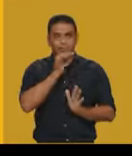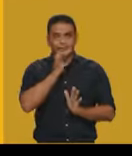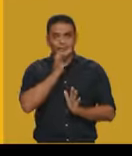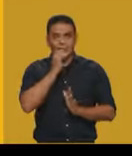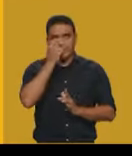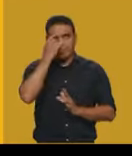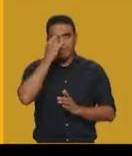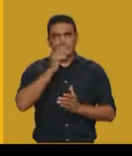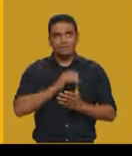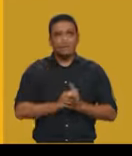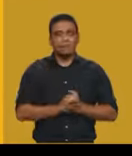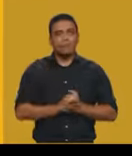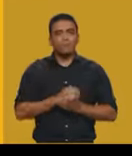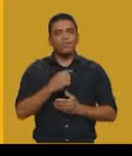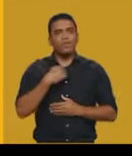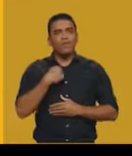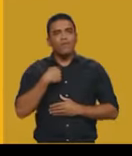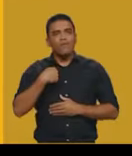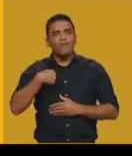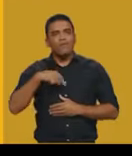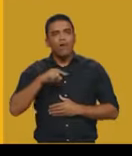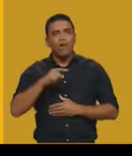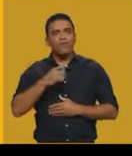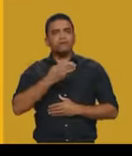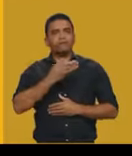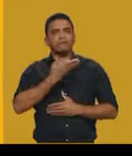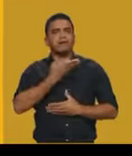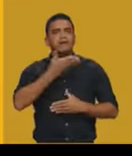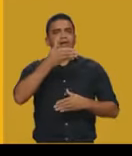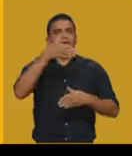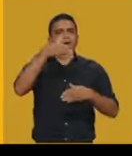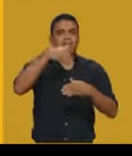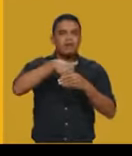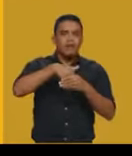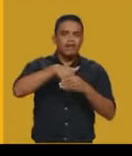estou disputando a eleição, vou ser